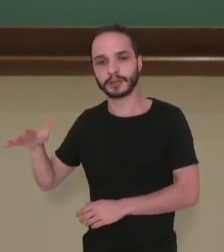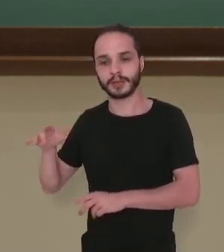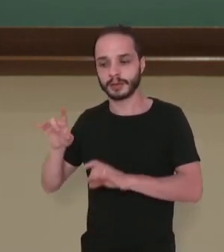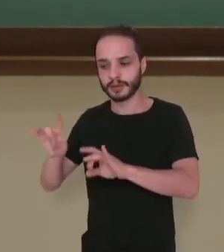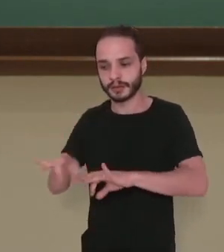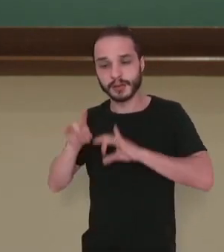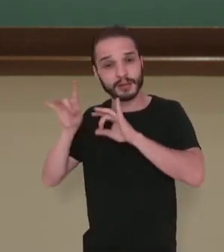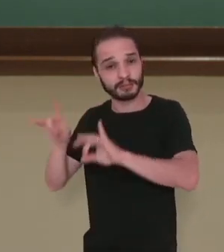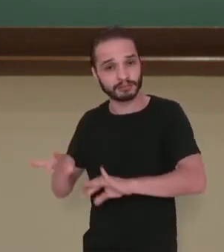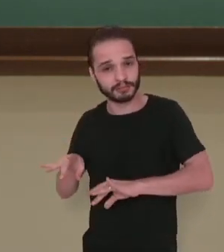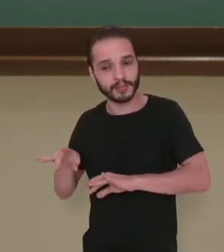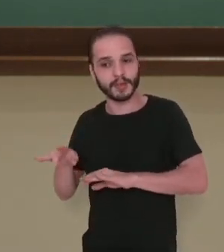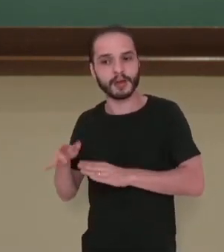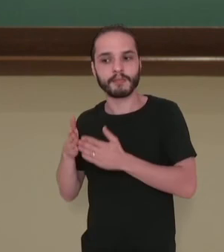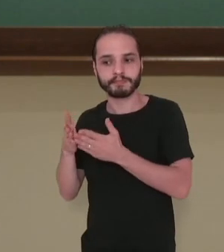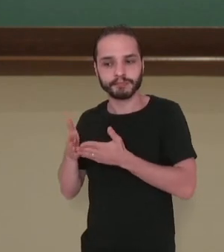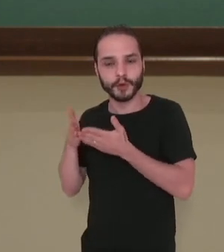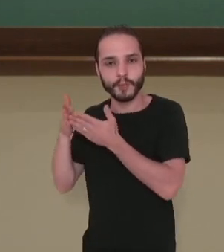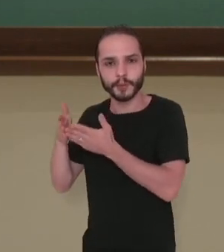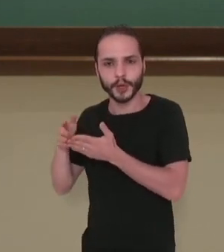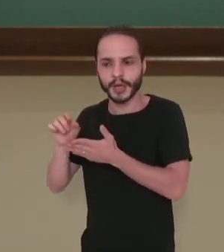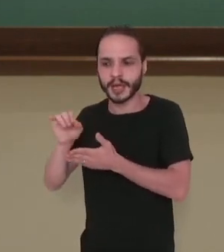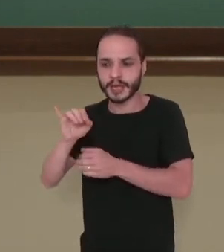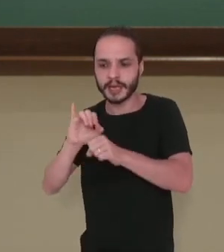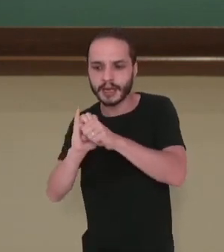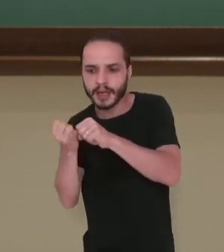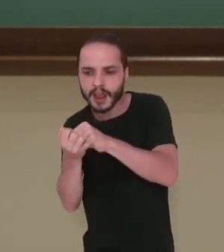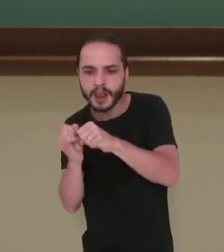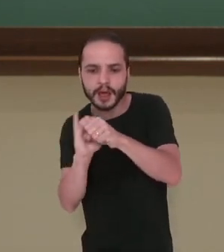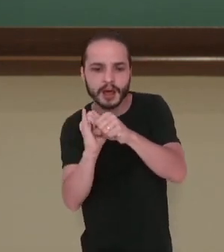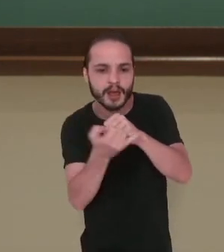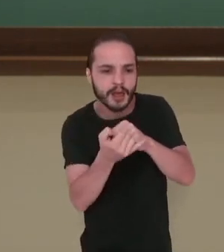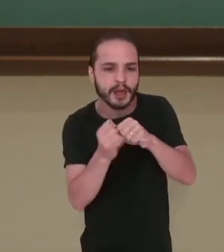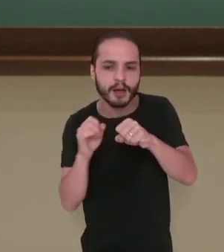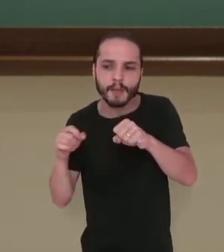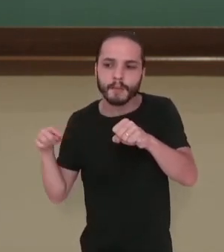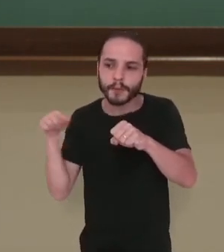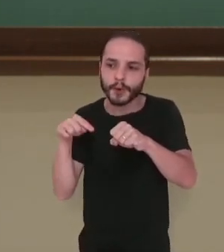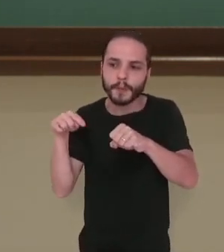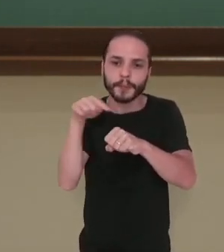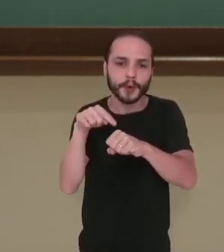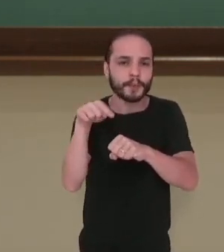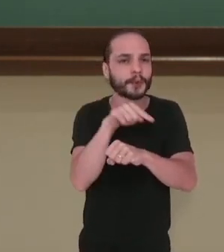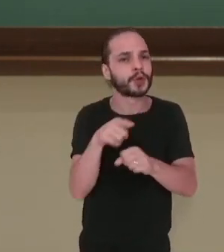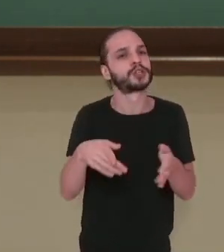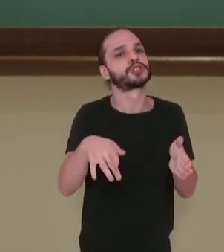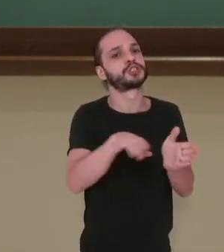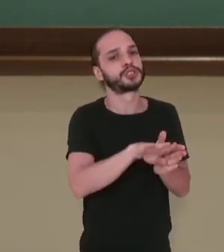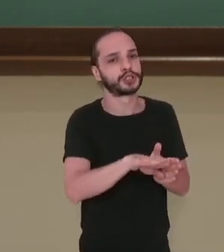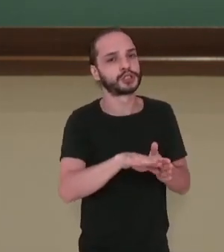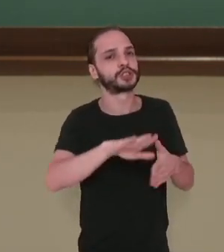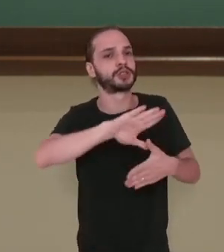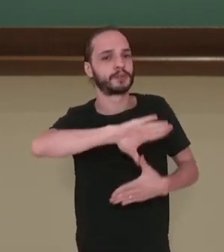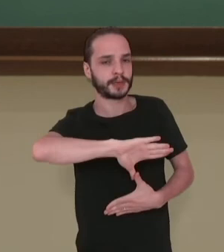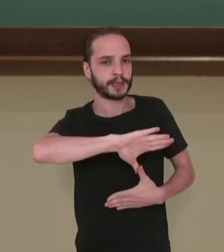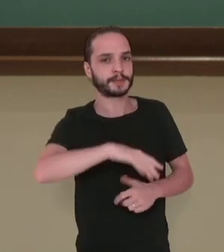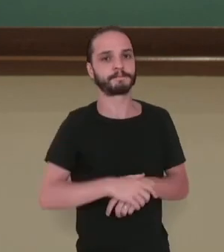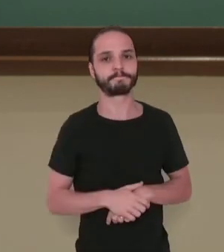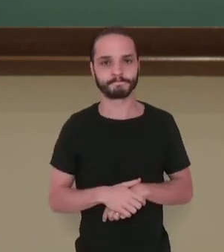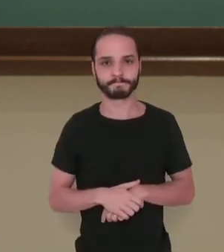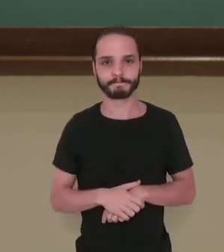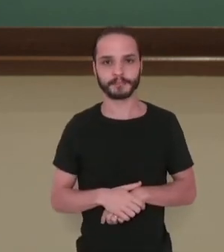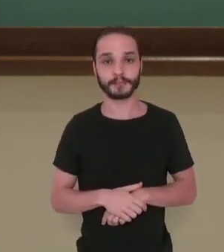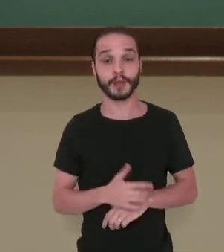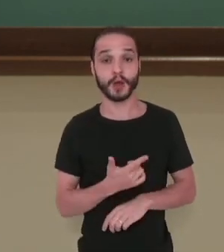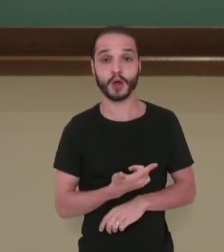Austrália e foram passando de ilha em ilha através de pequenas embarcações até chegar na América, né? A outra